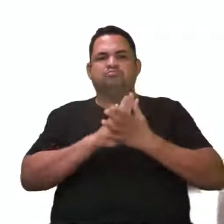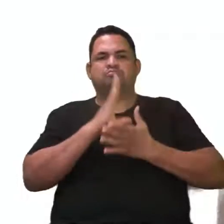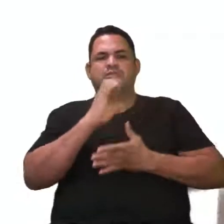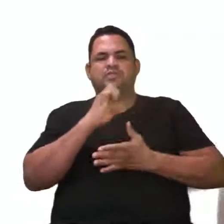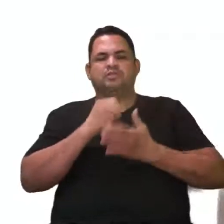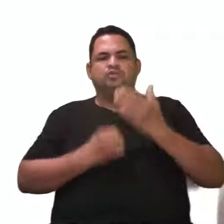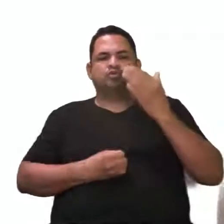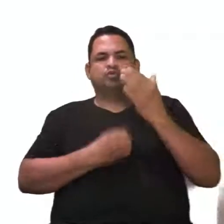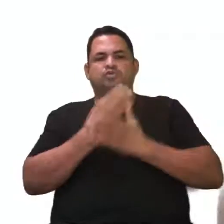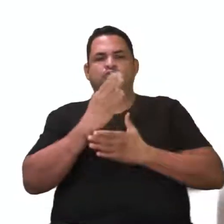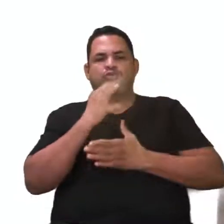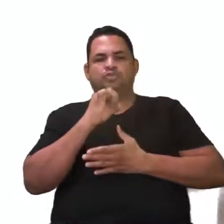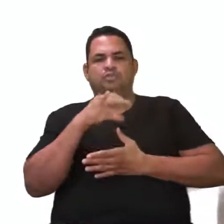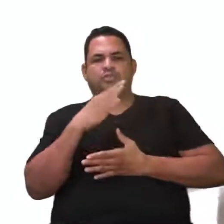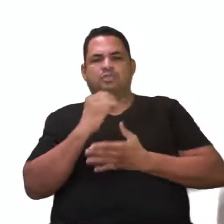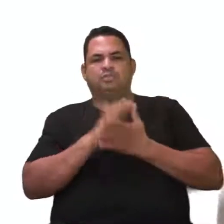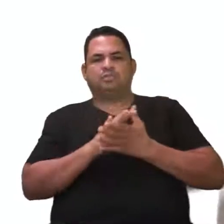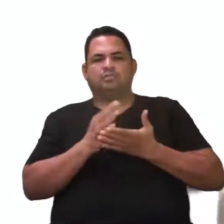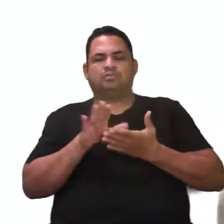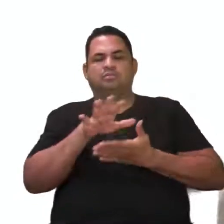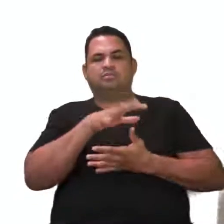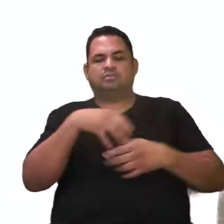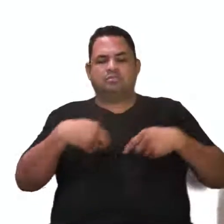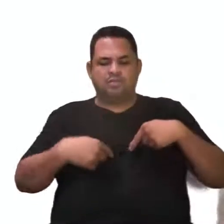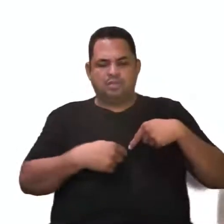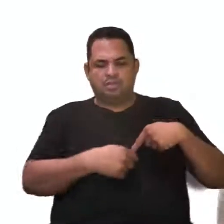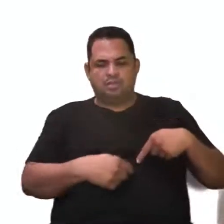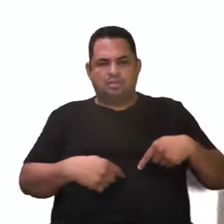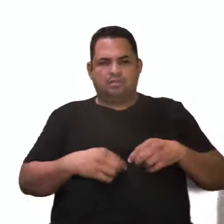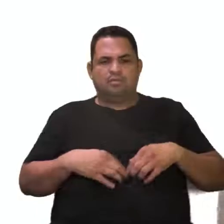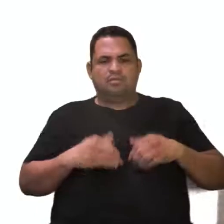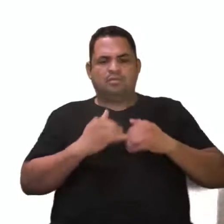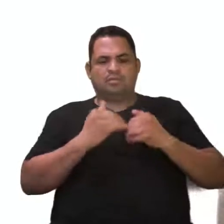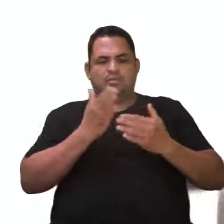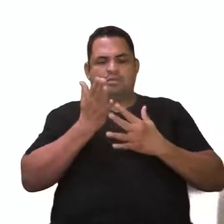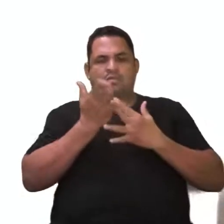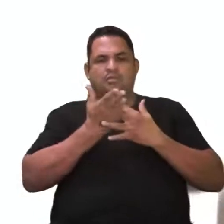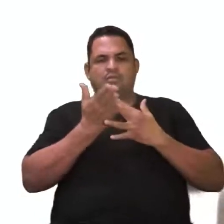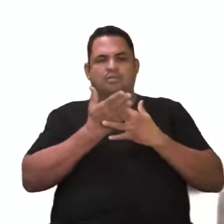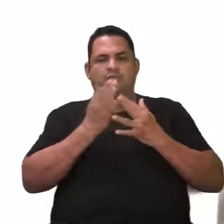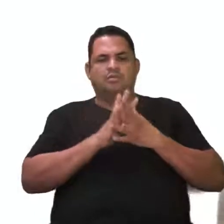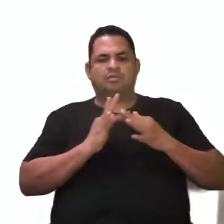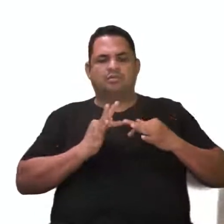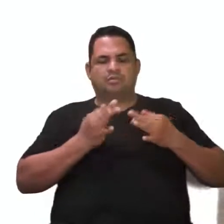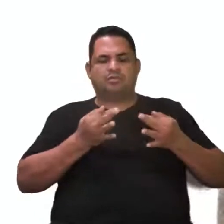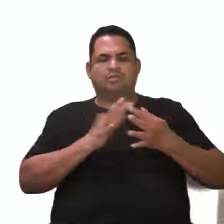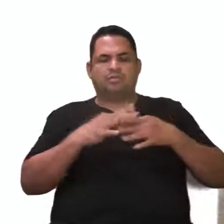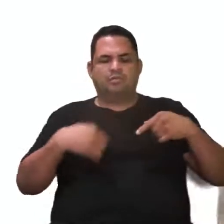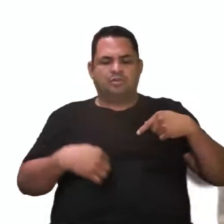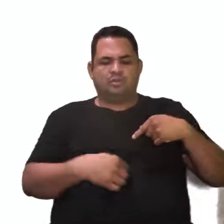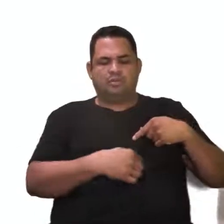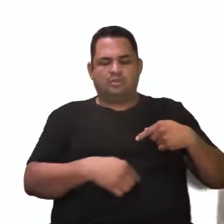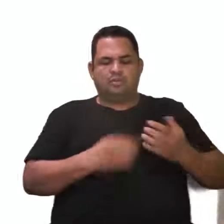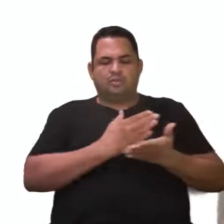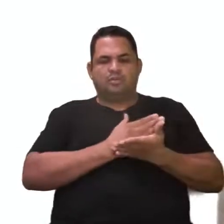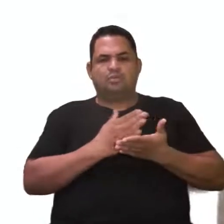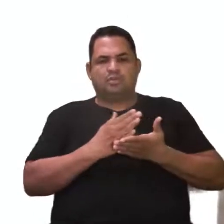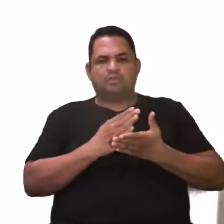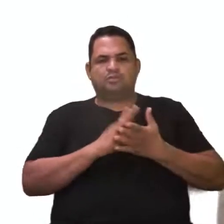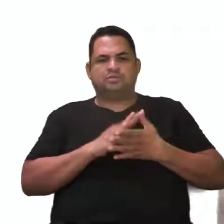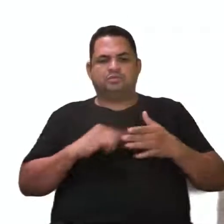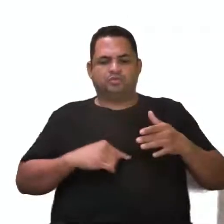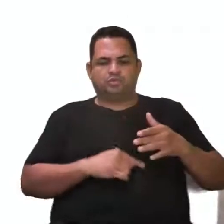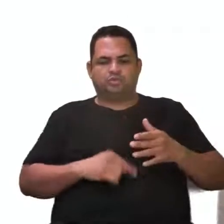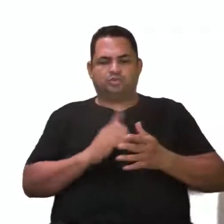seco, que é uma região aí de transição entre o intestino, final do intestino delgado com o início do intestino